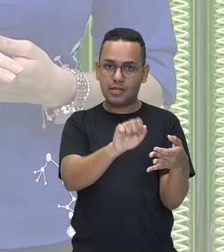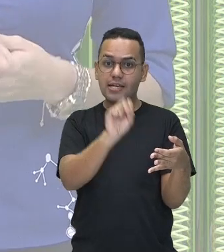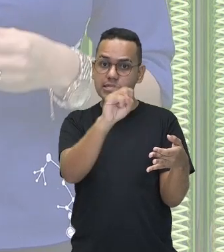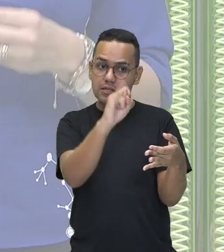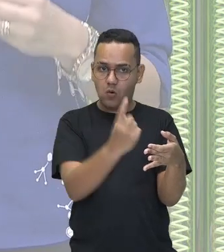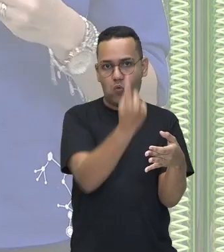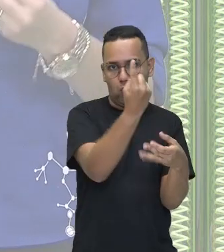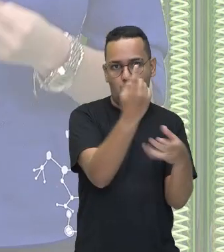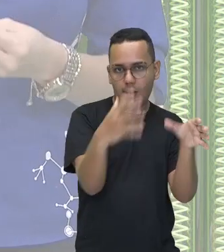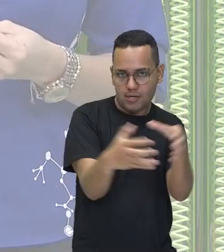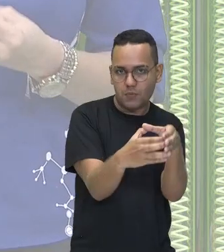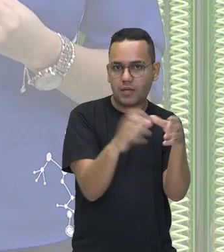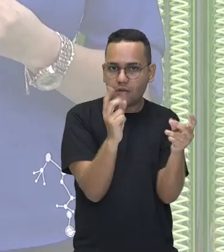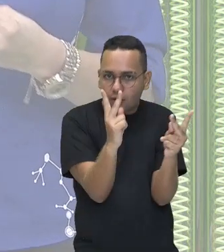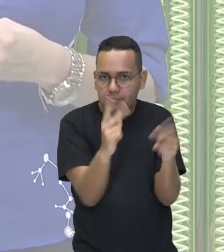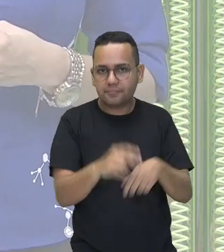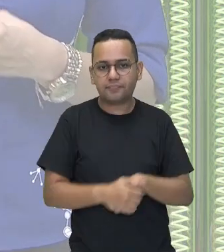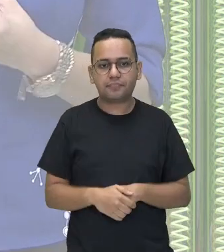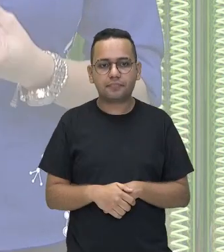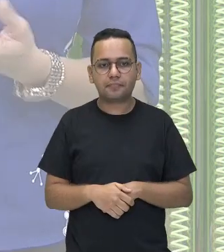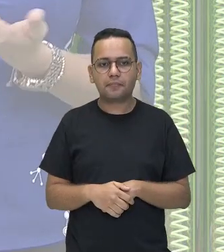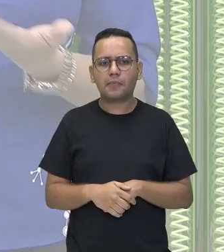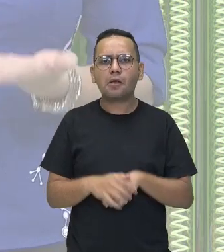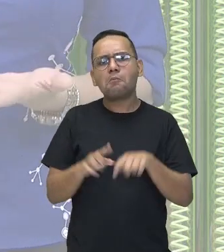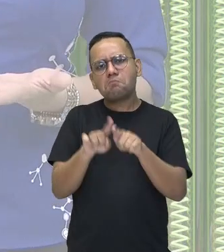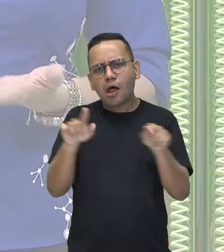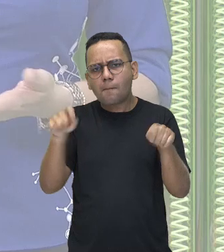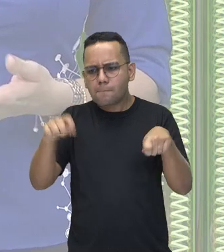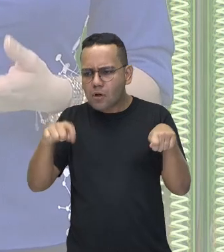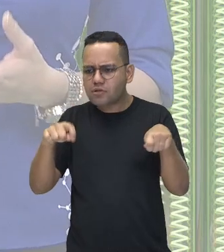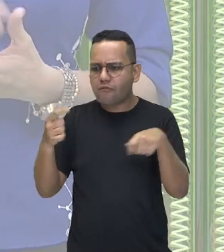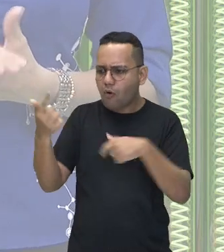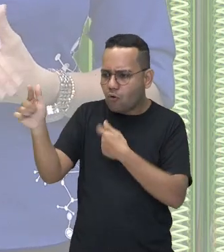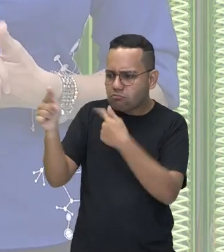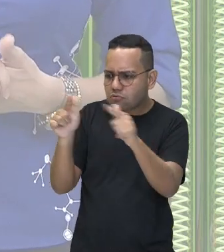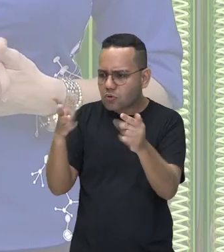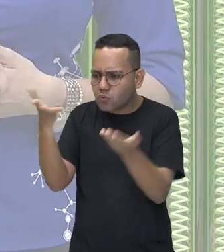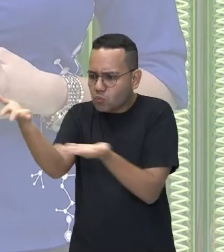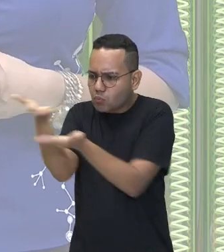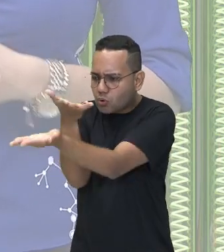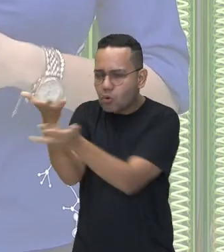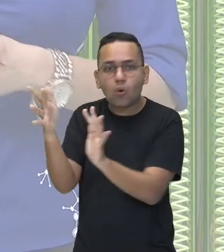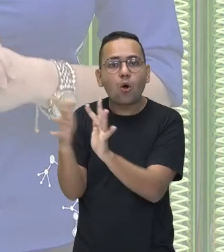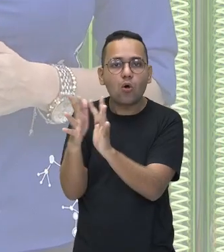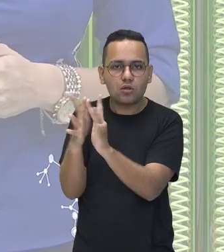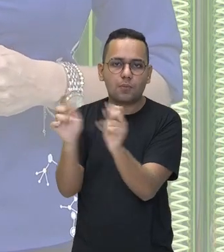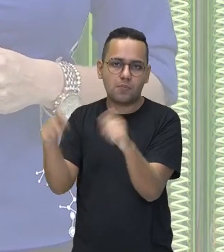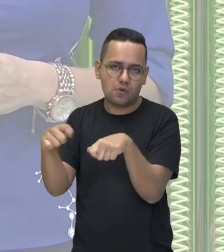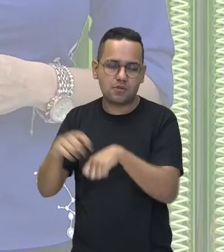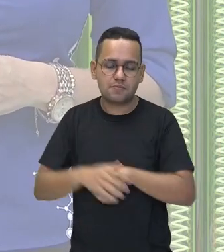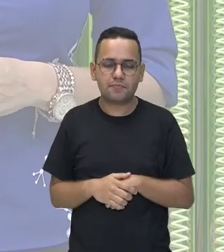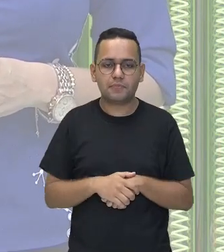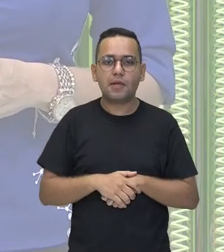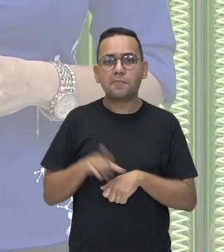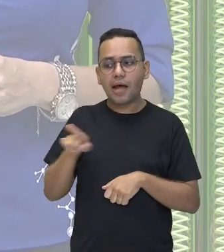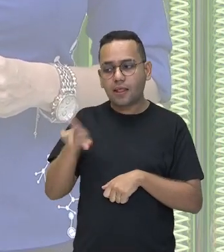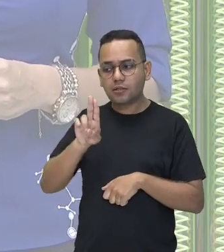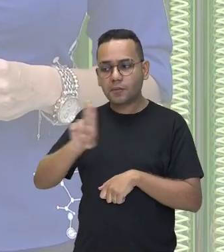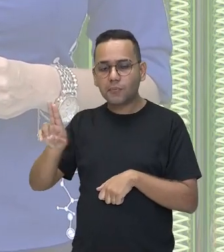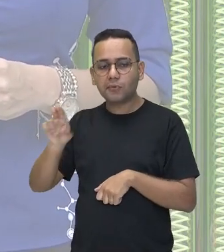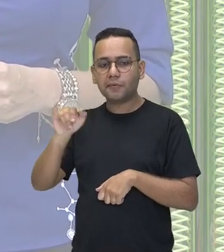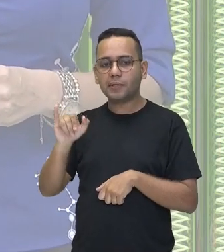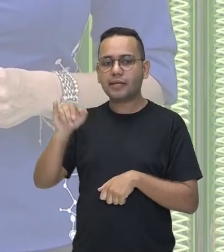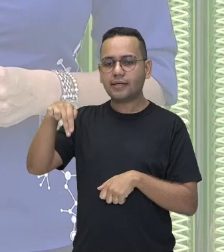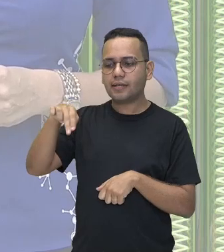podem ser entre indivíduos de espécies diferentes. E quando isso ocorre, nós dizemos que essas relações